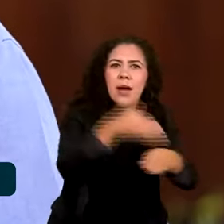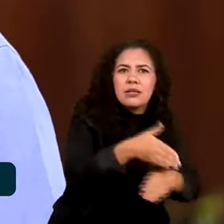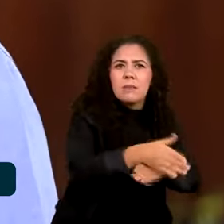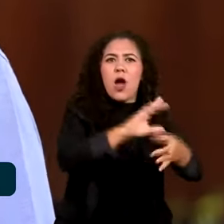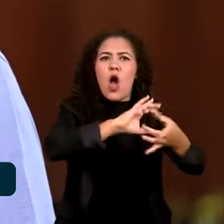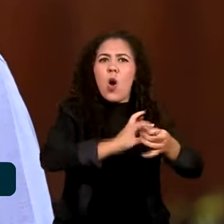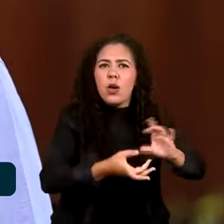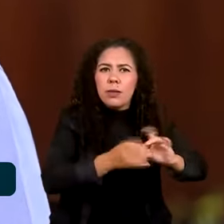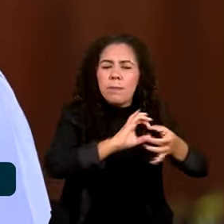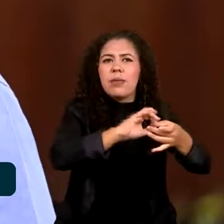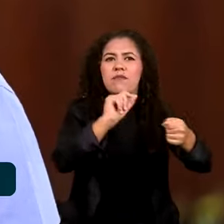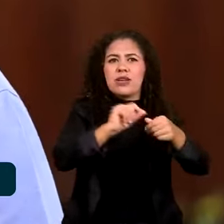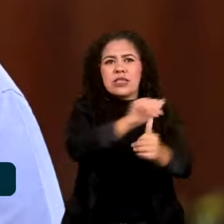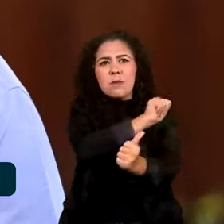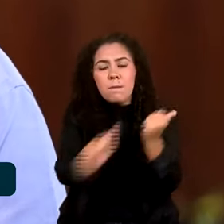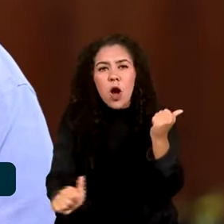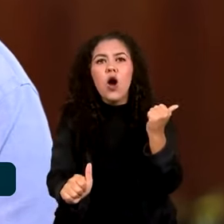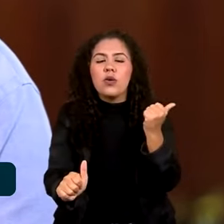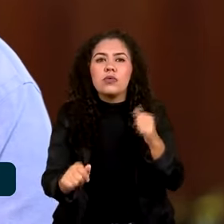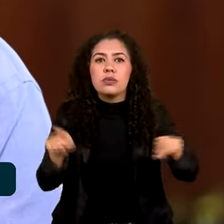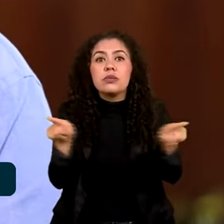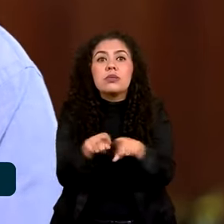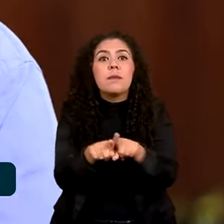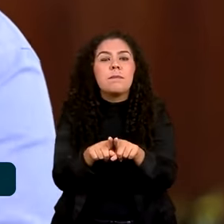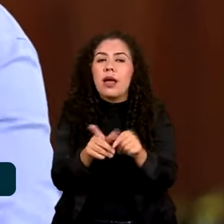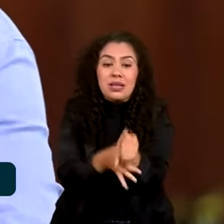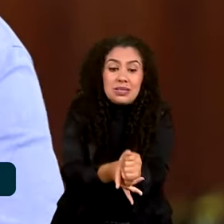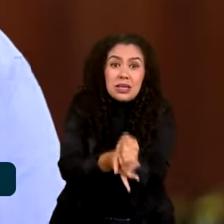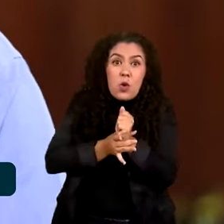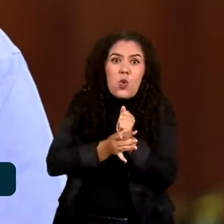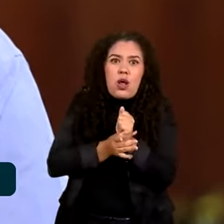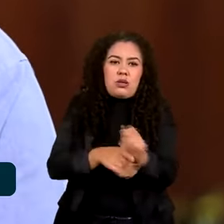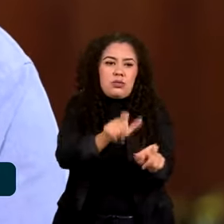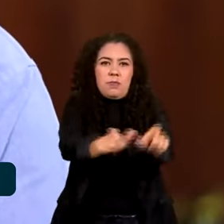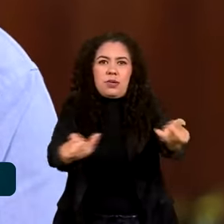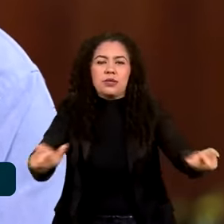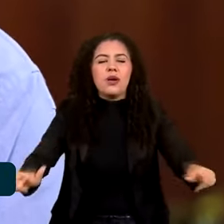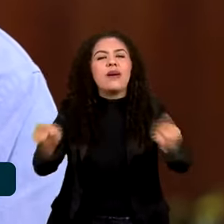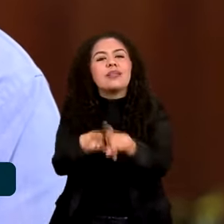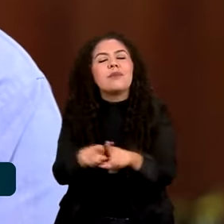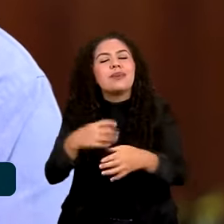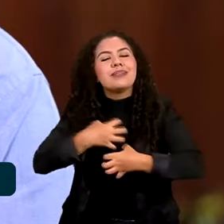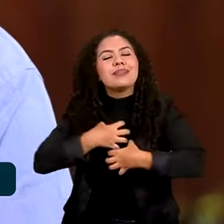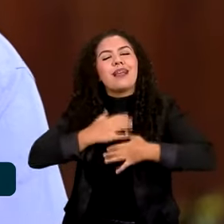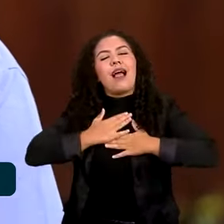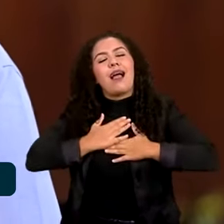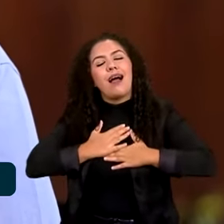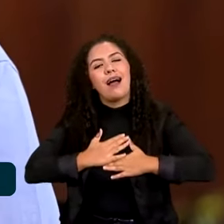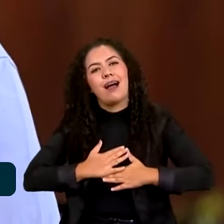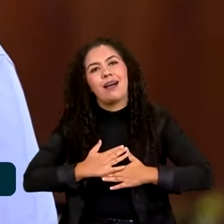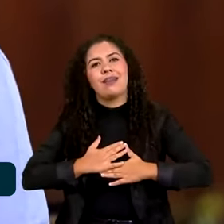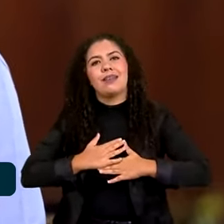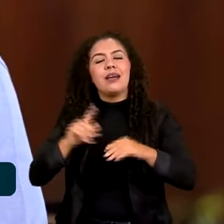tem uma coisa que é a questão da segurança das pessoas. A tranquilidade que você dá para a mãe e para o